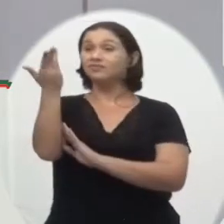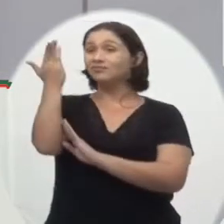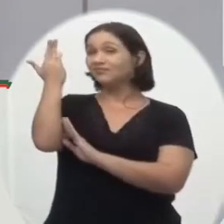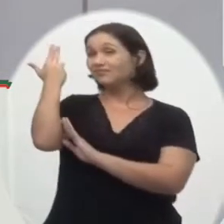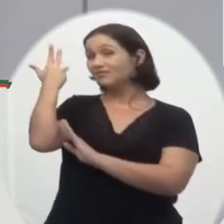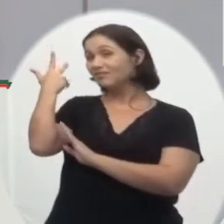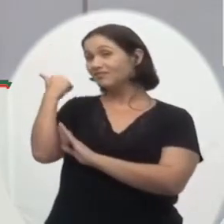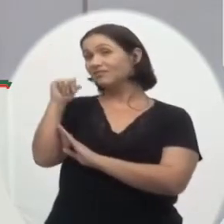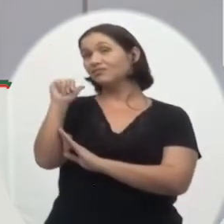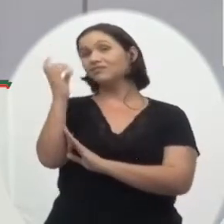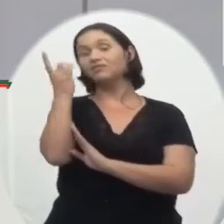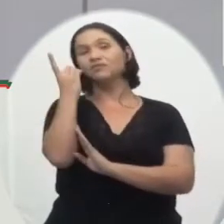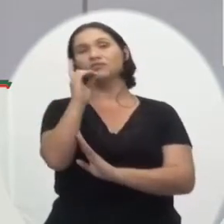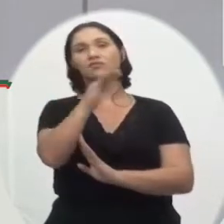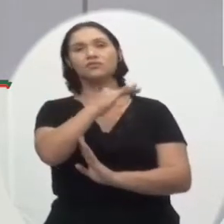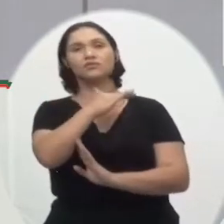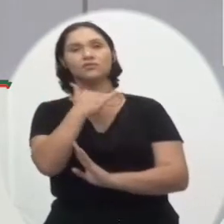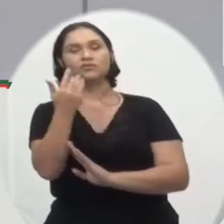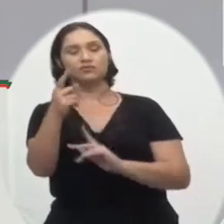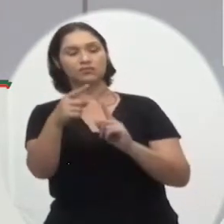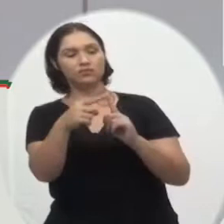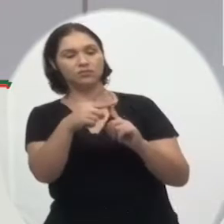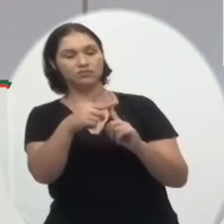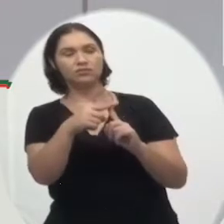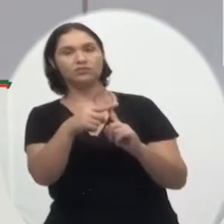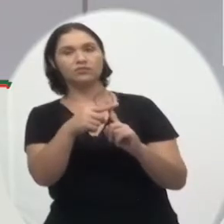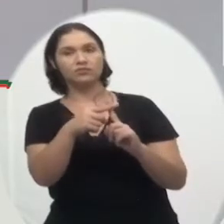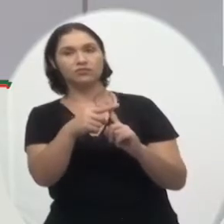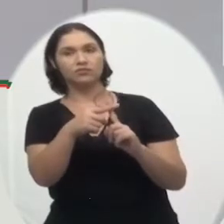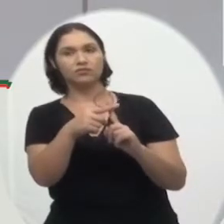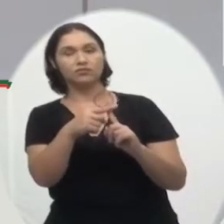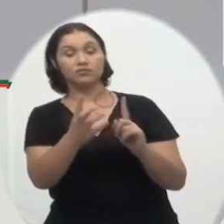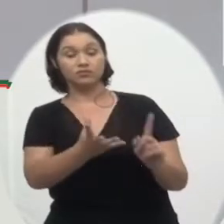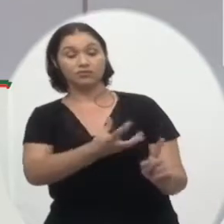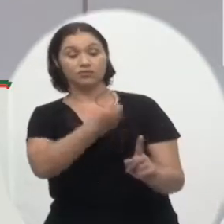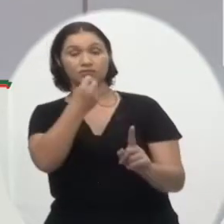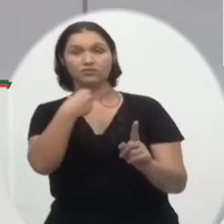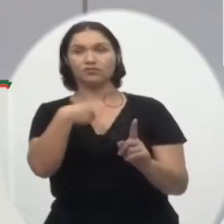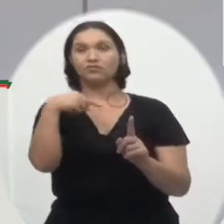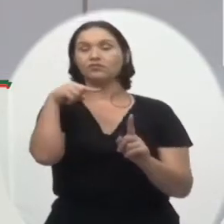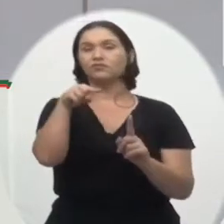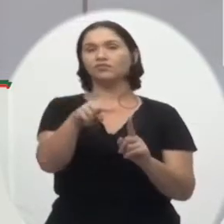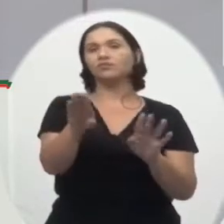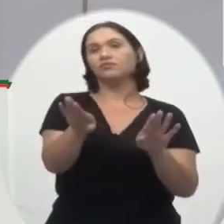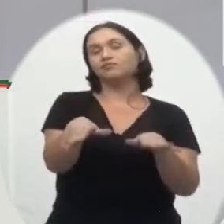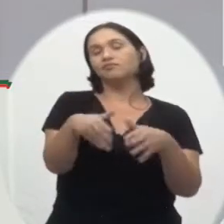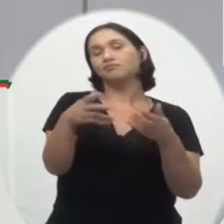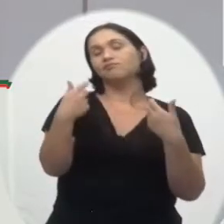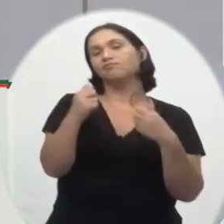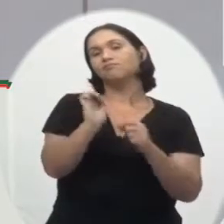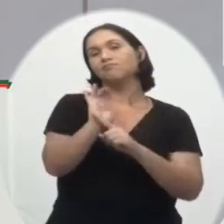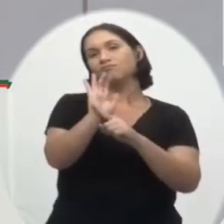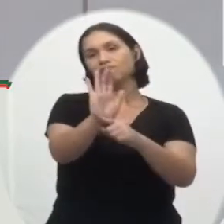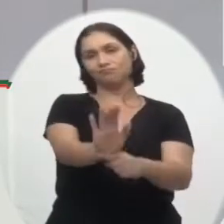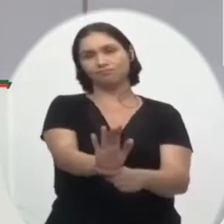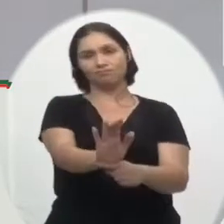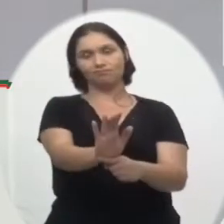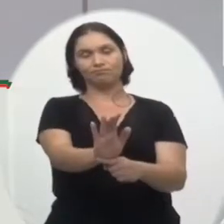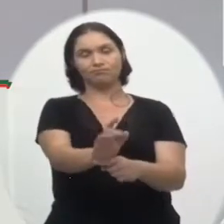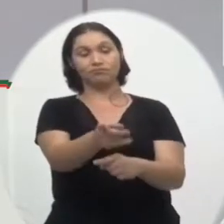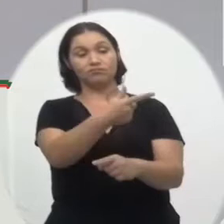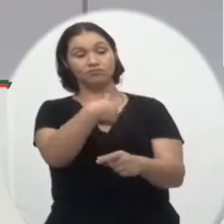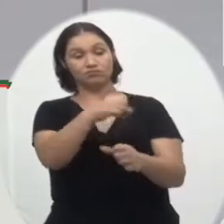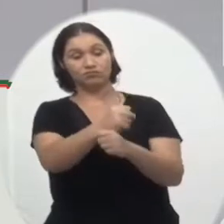também amou essas pessoas. Creio que nós, no Poder Legislativo, também podemos levantar essa bandeira e ajudar